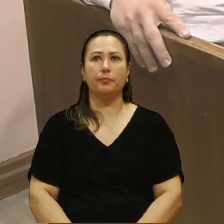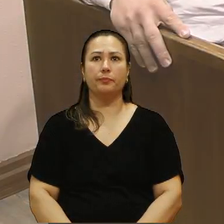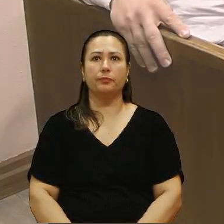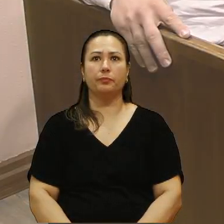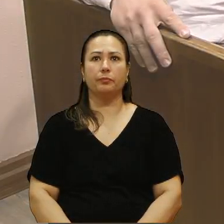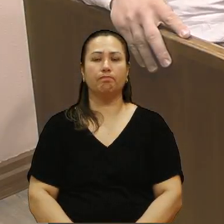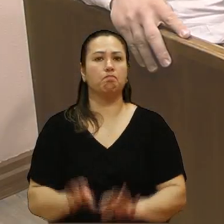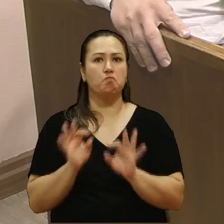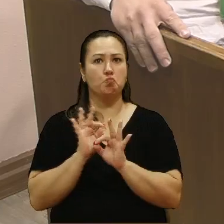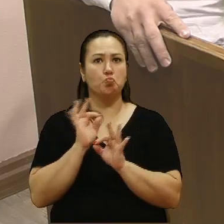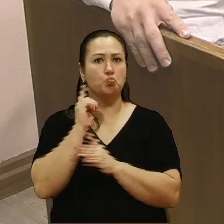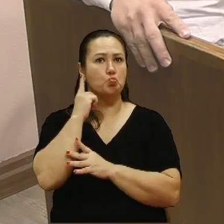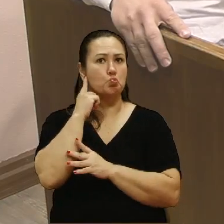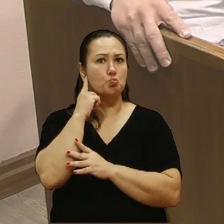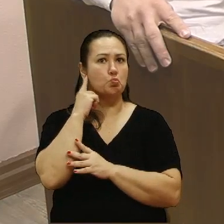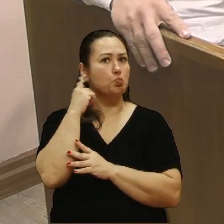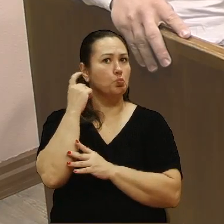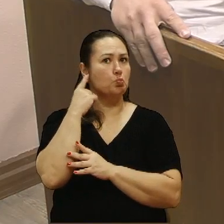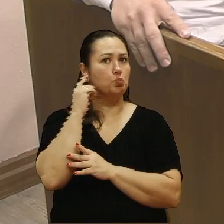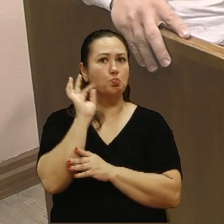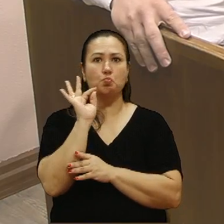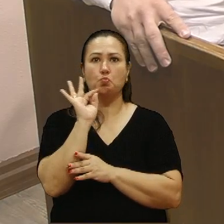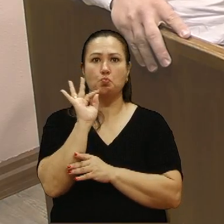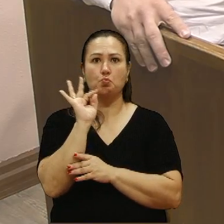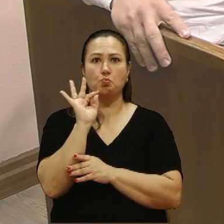Está sem volume. Está sem volume.